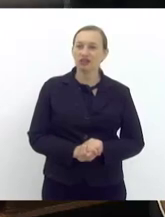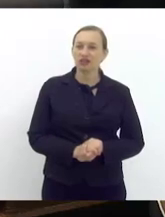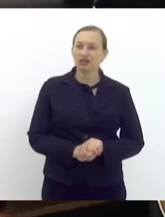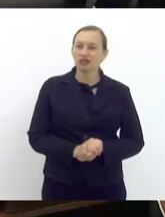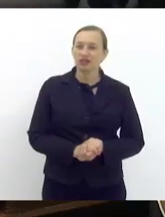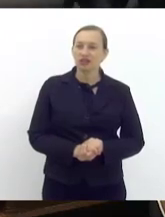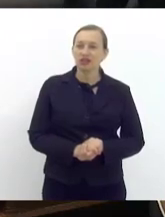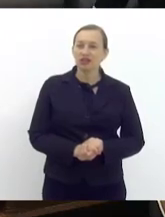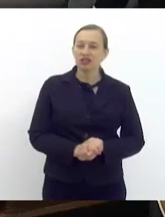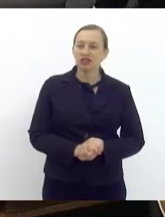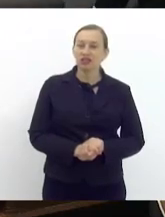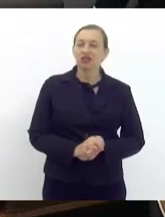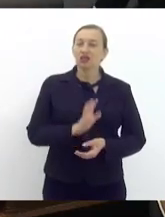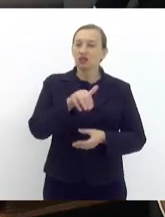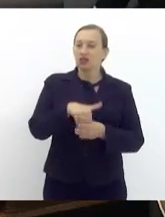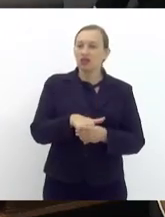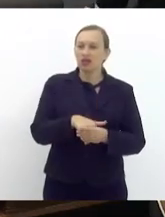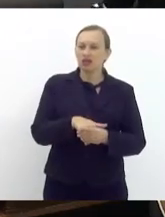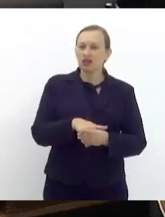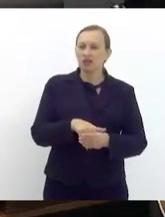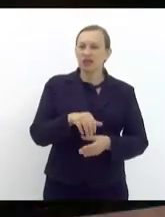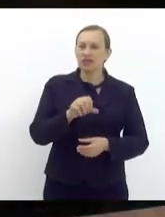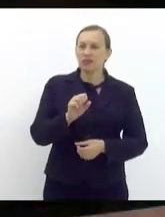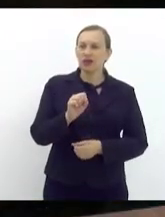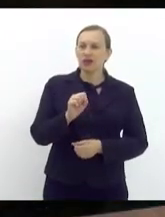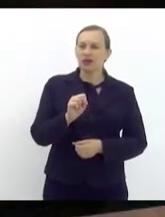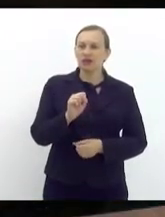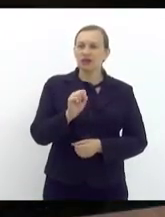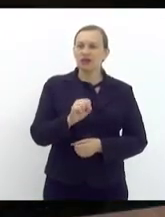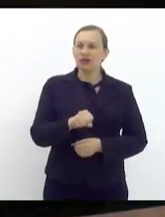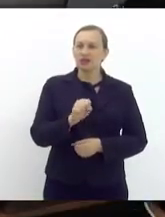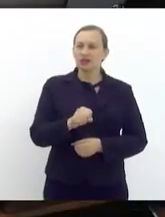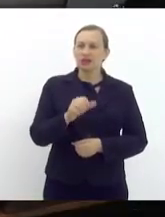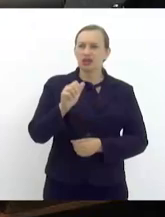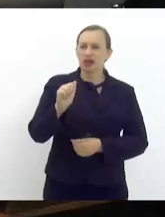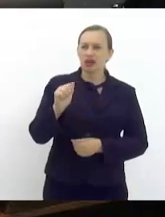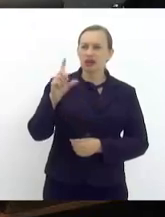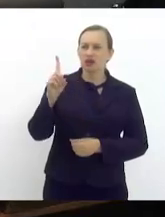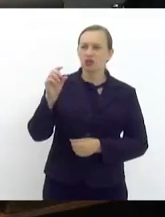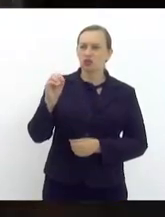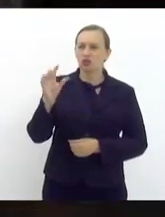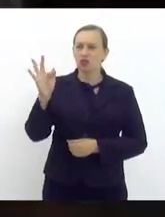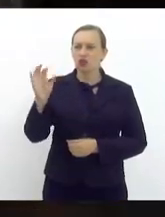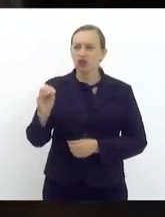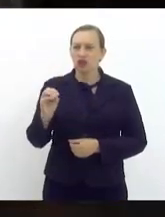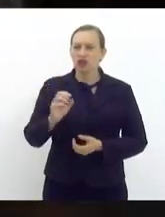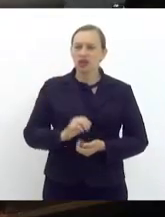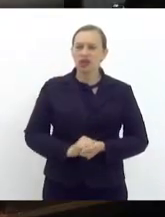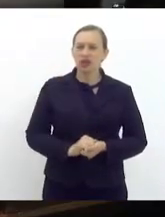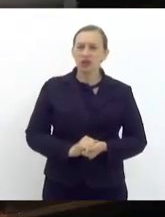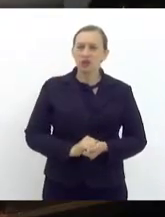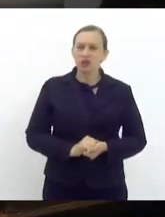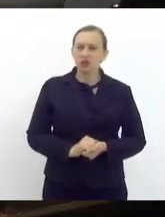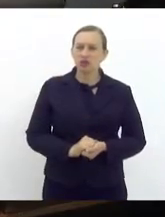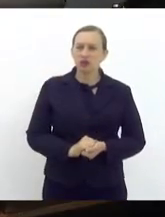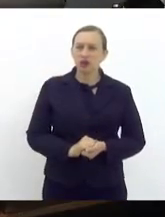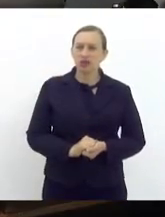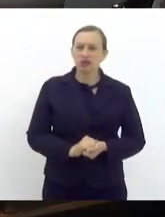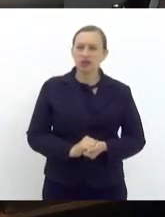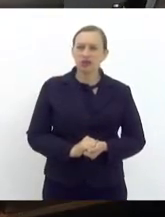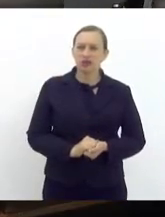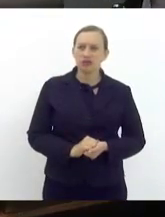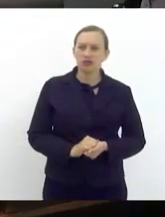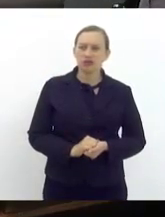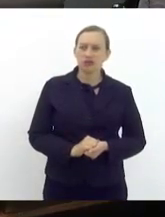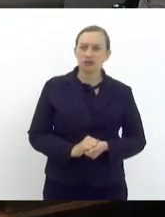Meu voto é favorável a Adolfo Konder, sim. Deputado Jorge Felipe Neto.